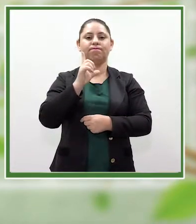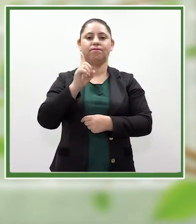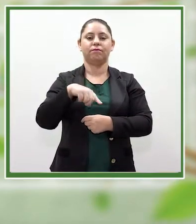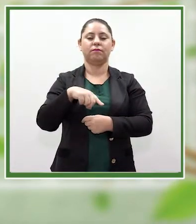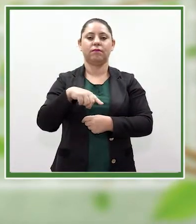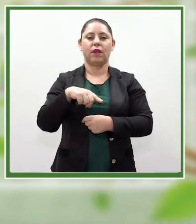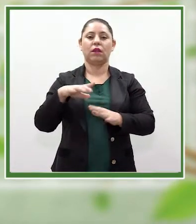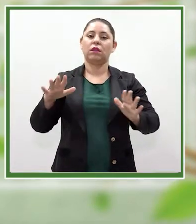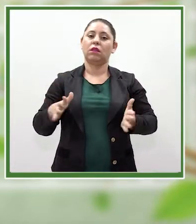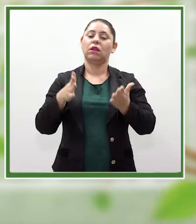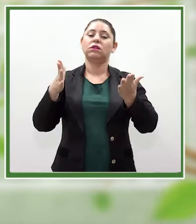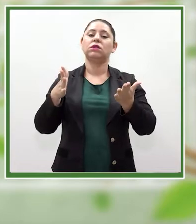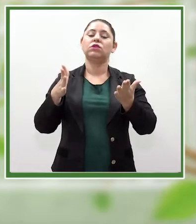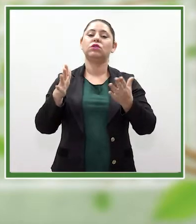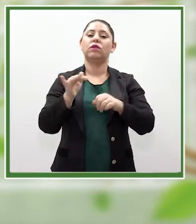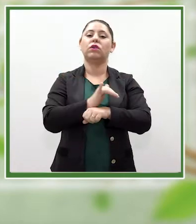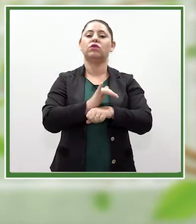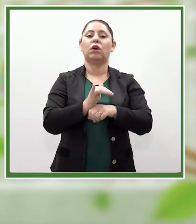aí, mas